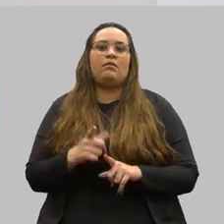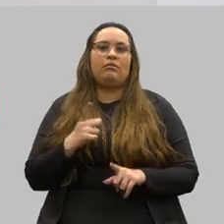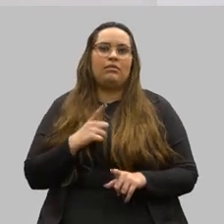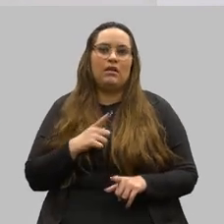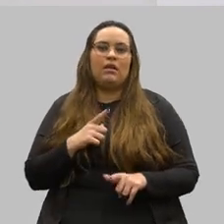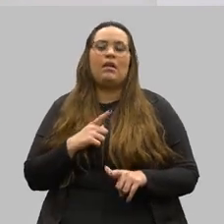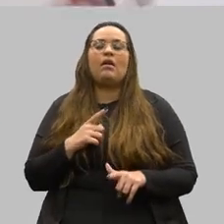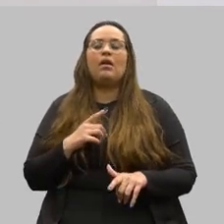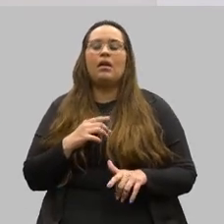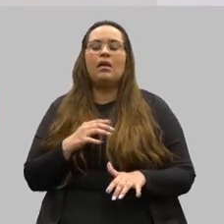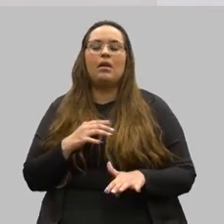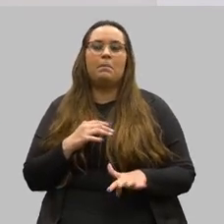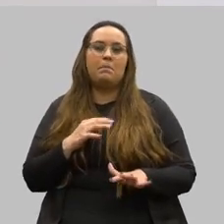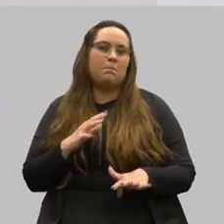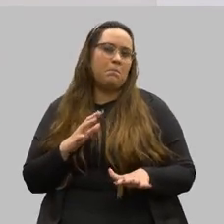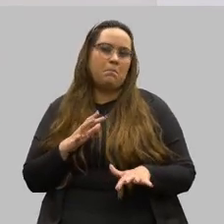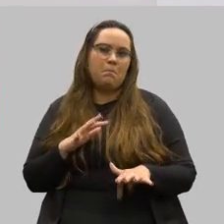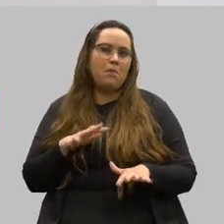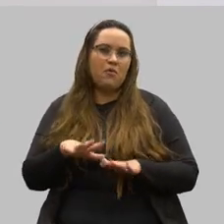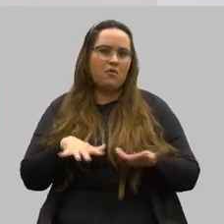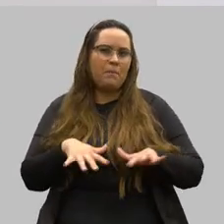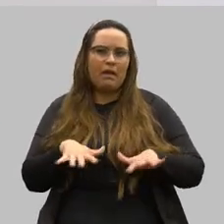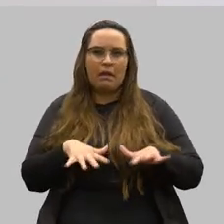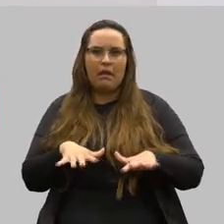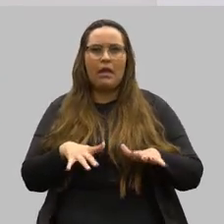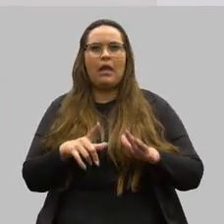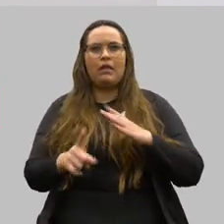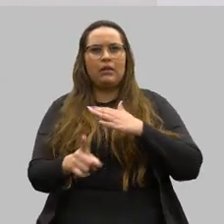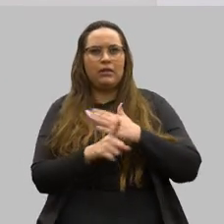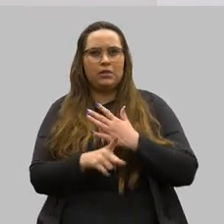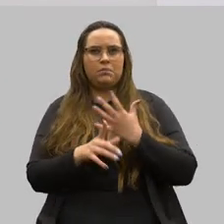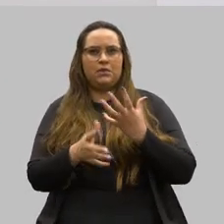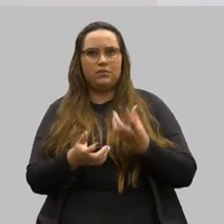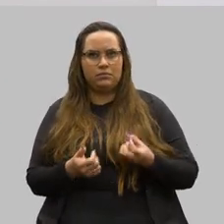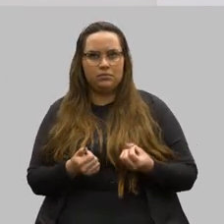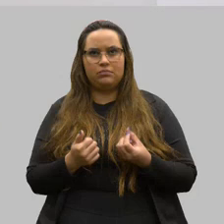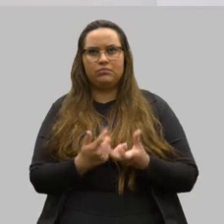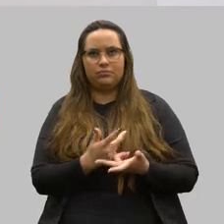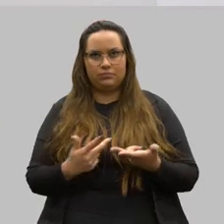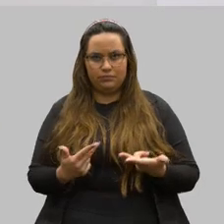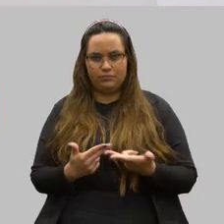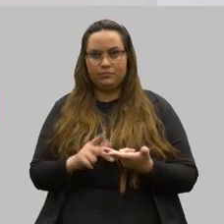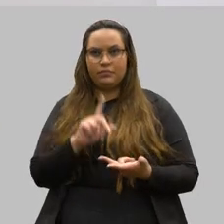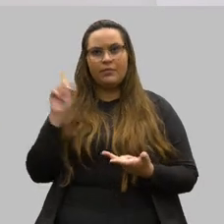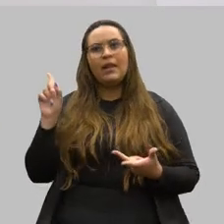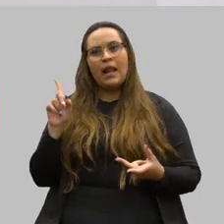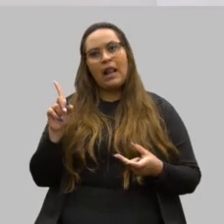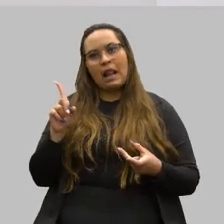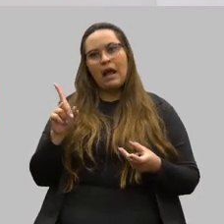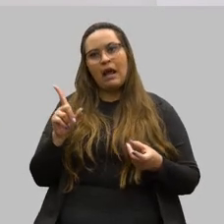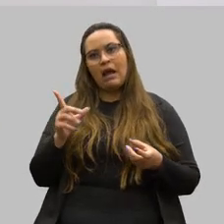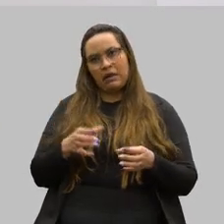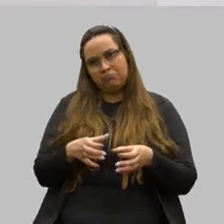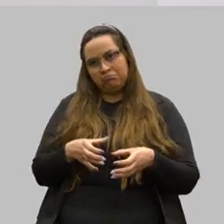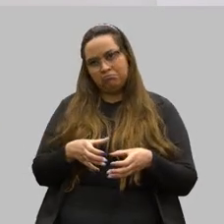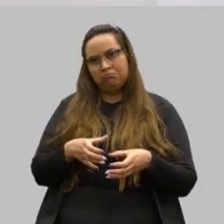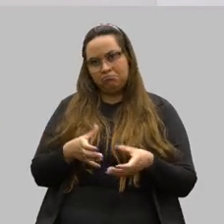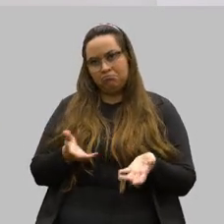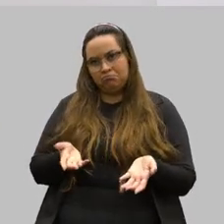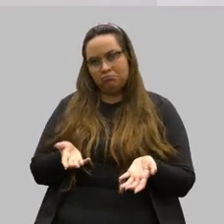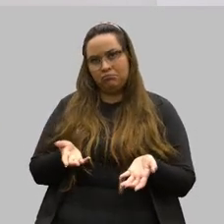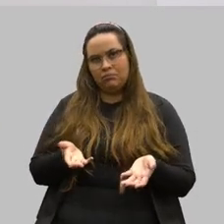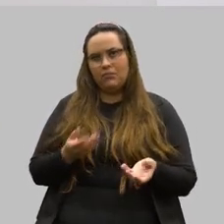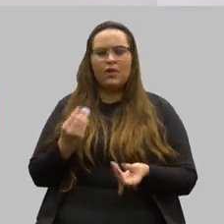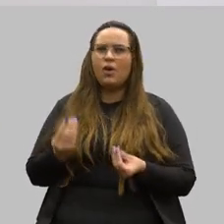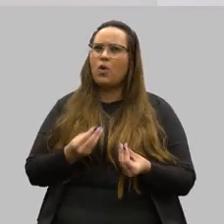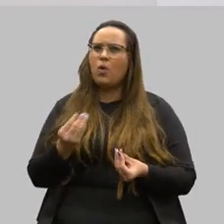própria eh do atendimento daquilo que é prestado de serviço ali na cidade administrativa como é que a